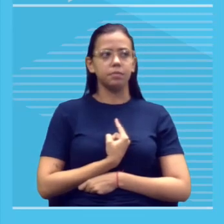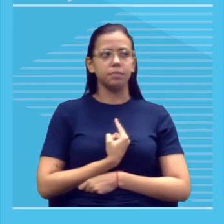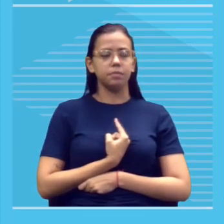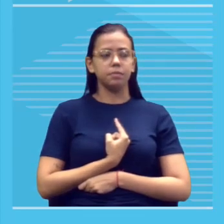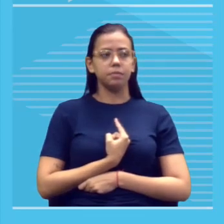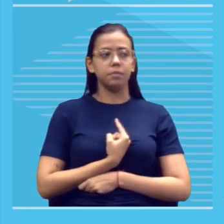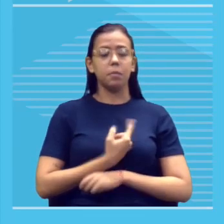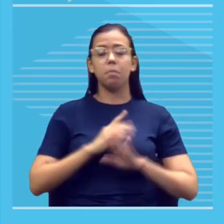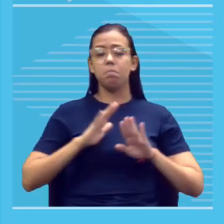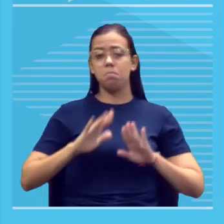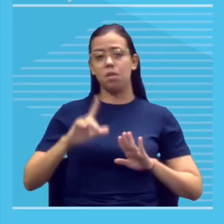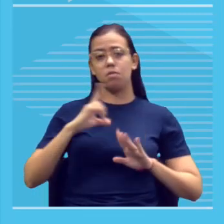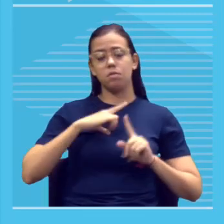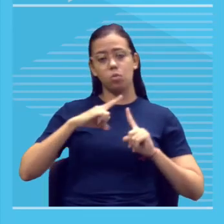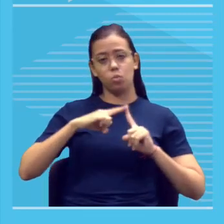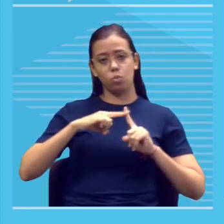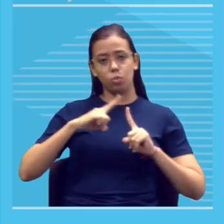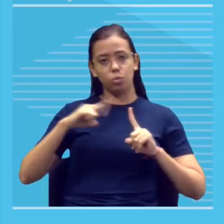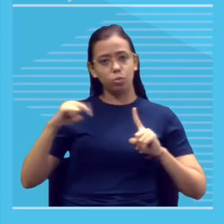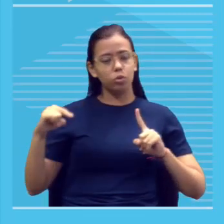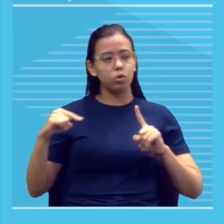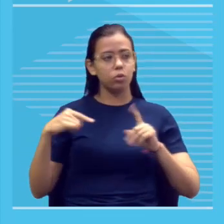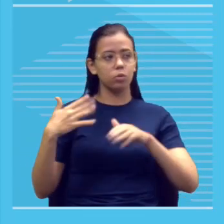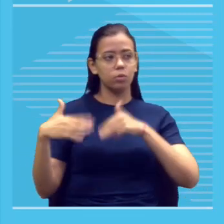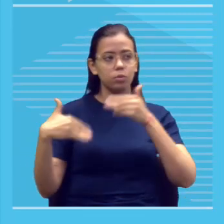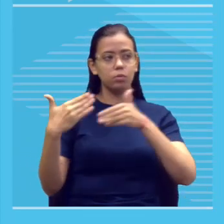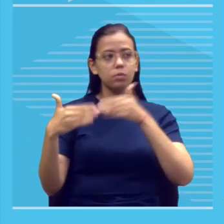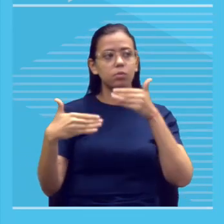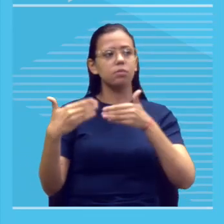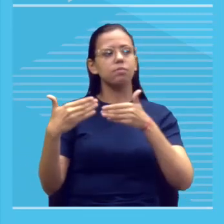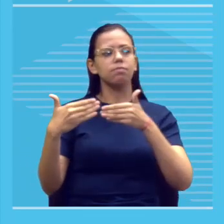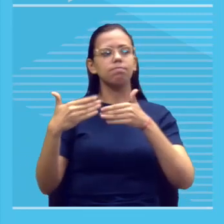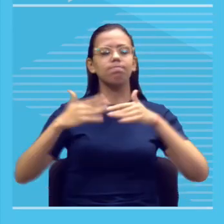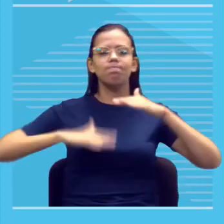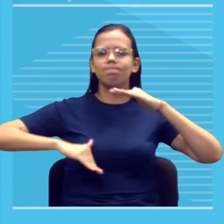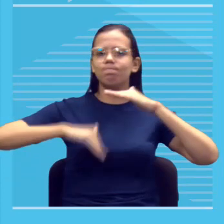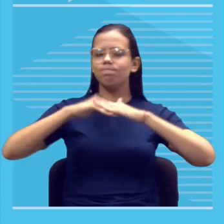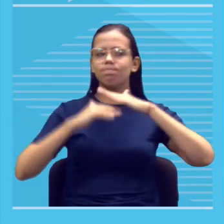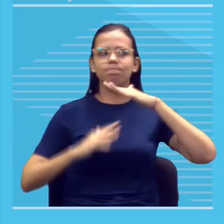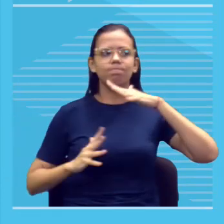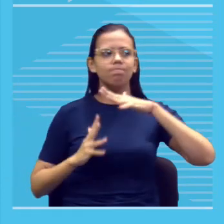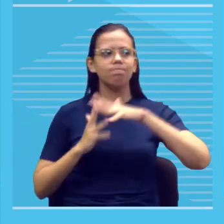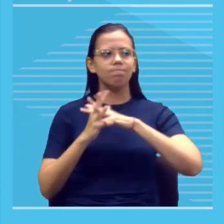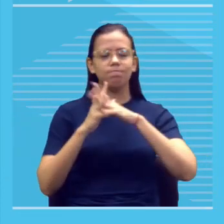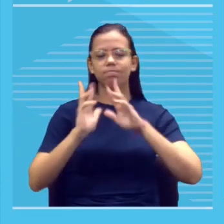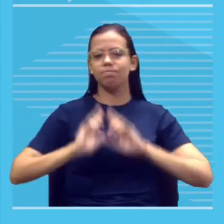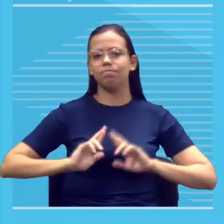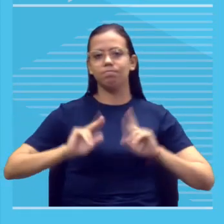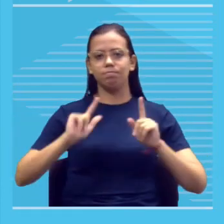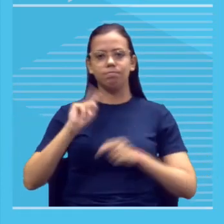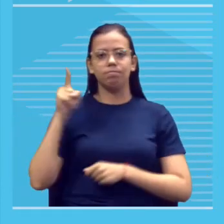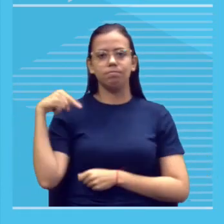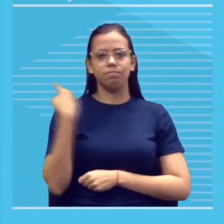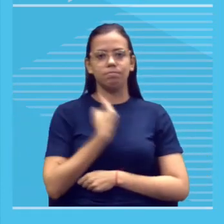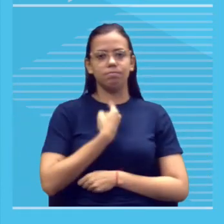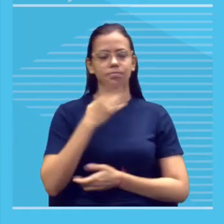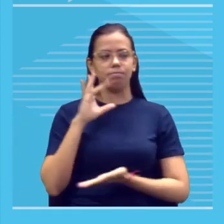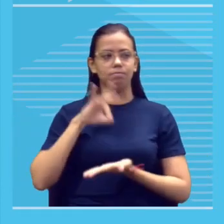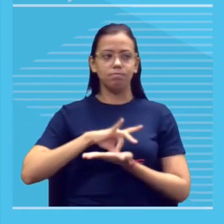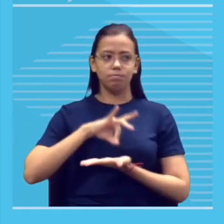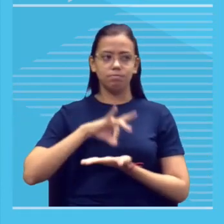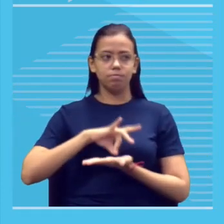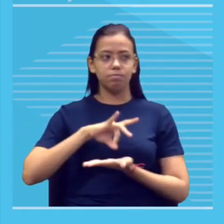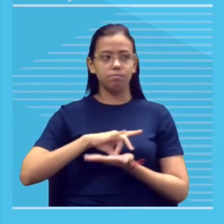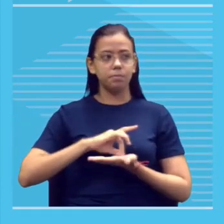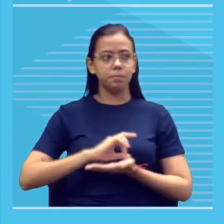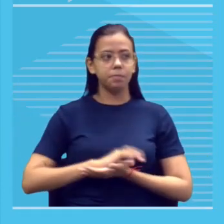como nós mas ele possuía um grau de evolução muito mas muito longe da